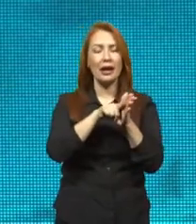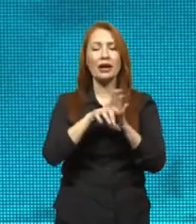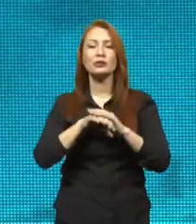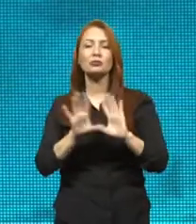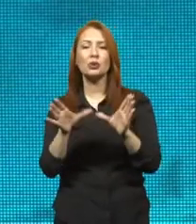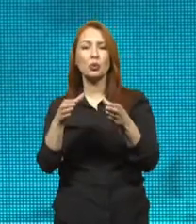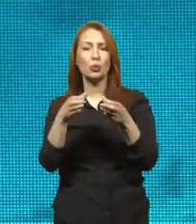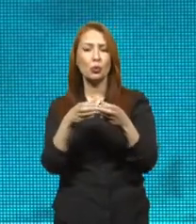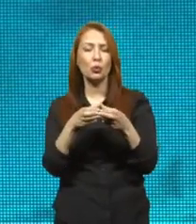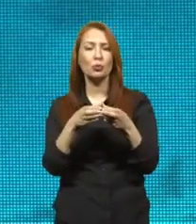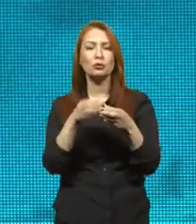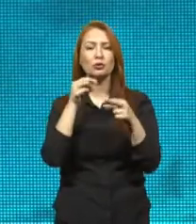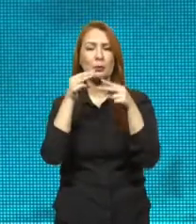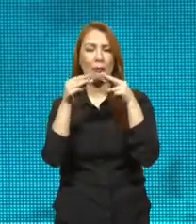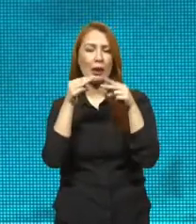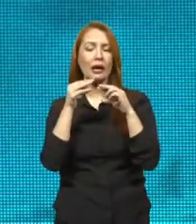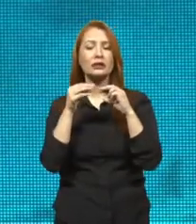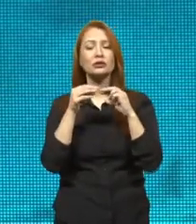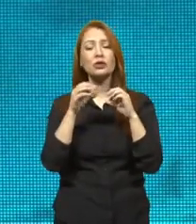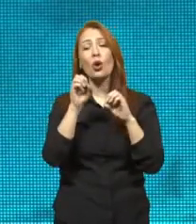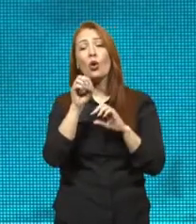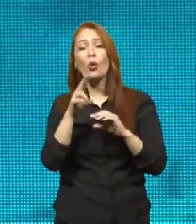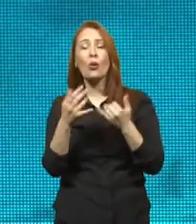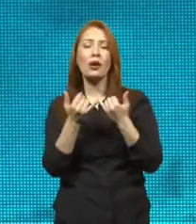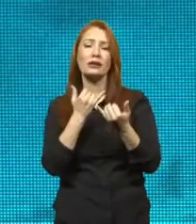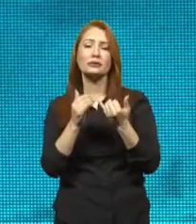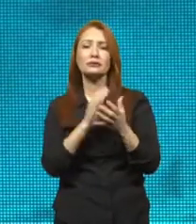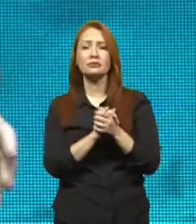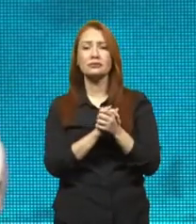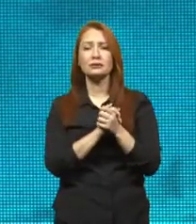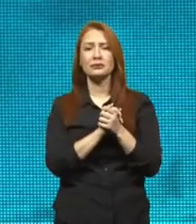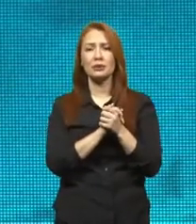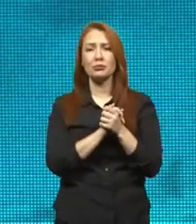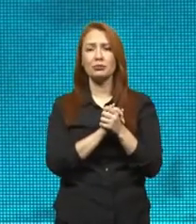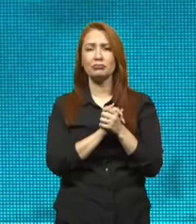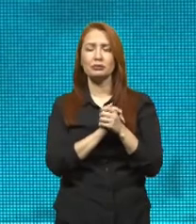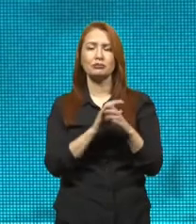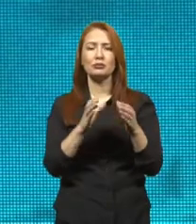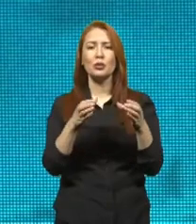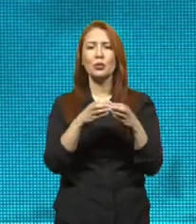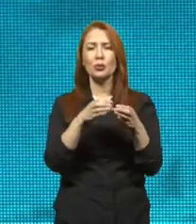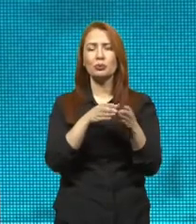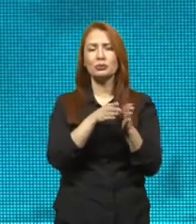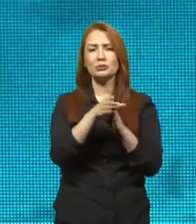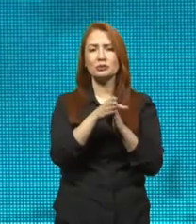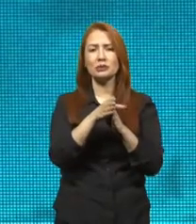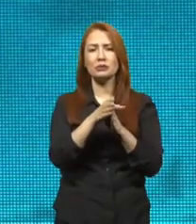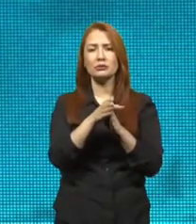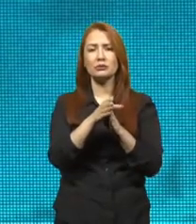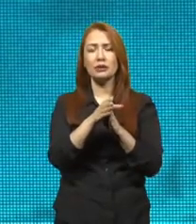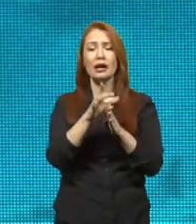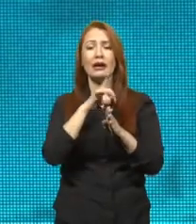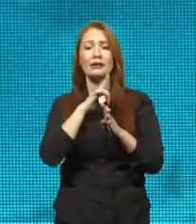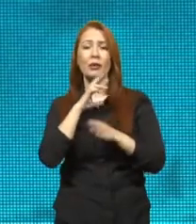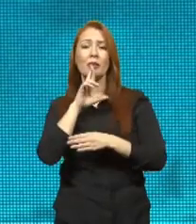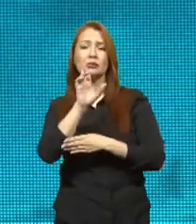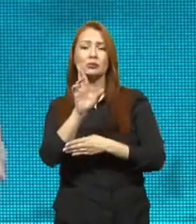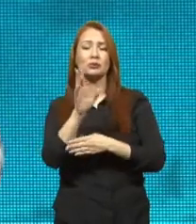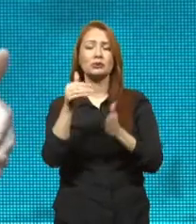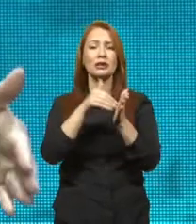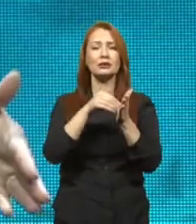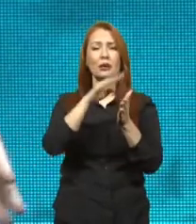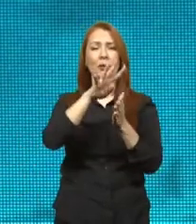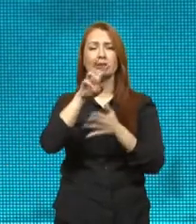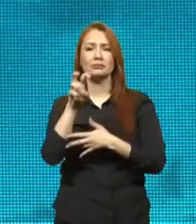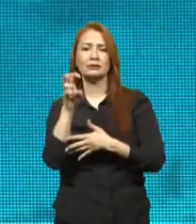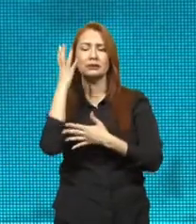de relações institucionais, e vai ter um retorno em até 45 dias se esse projeto foi selecionado pela empresa ou não. Se foi selecionado, nós vamos